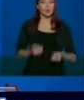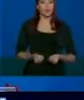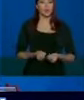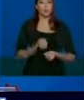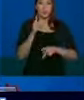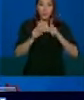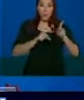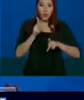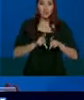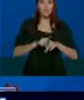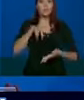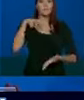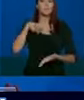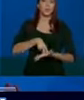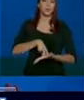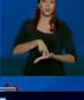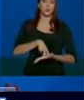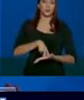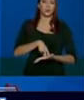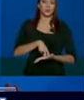A população vai punir